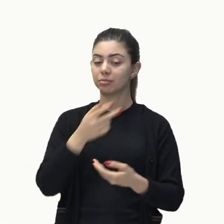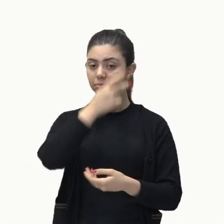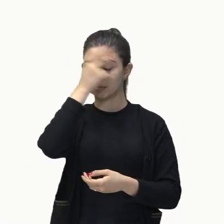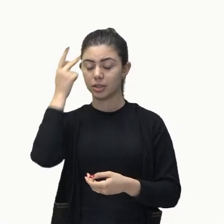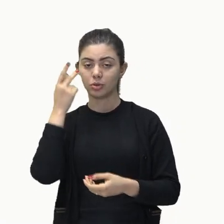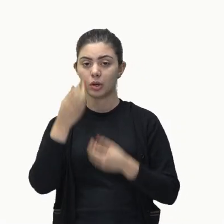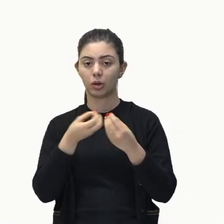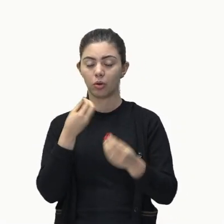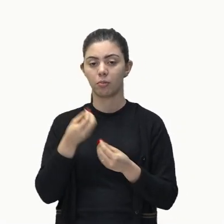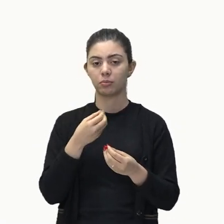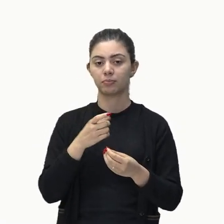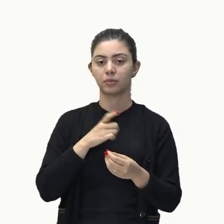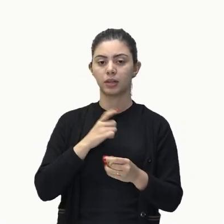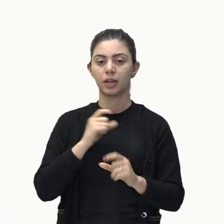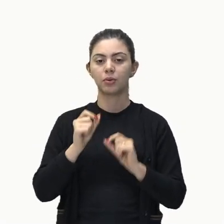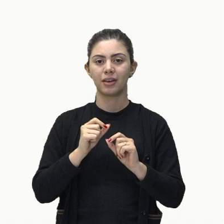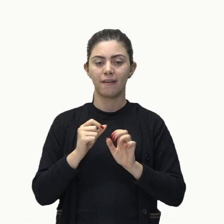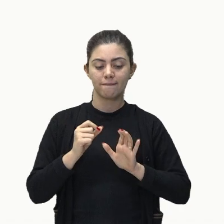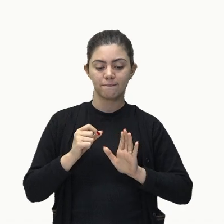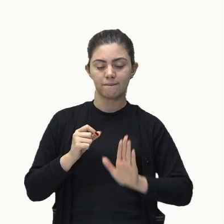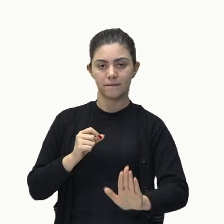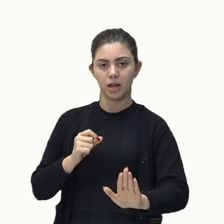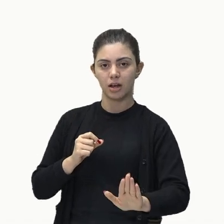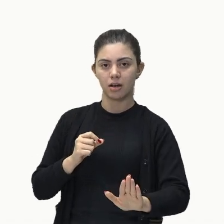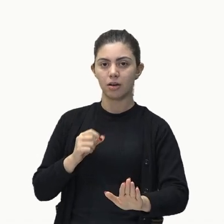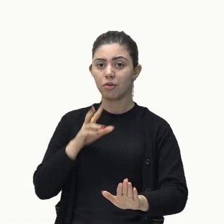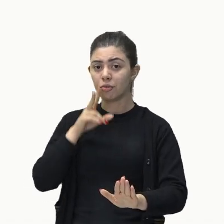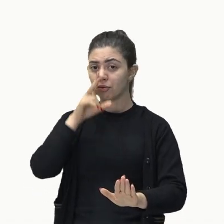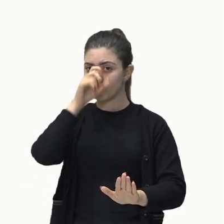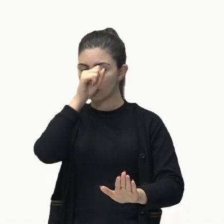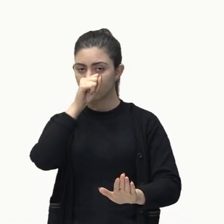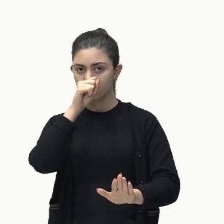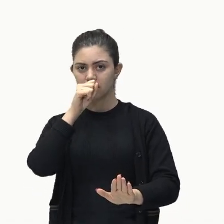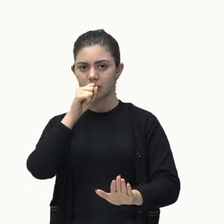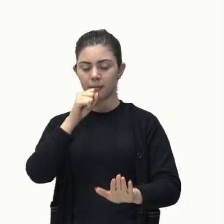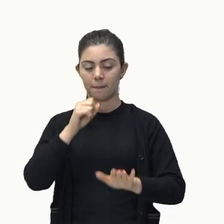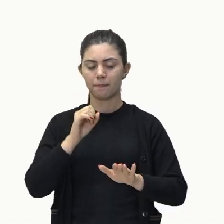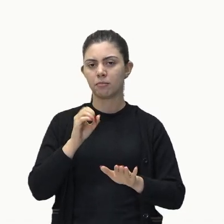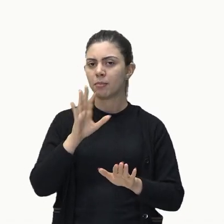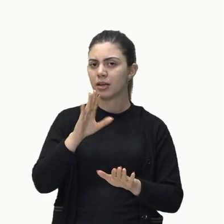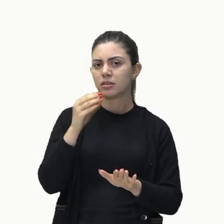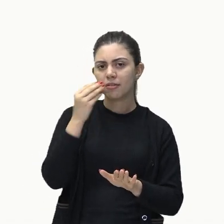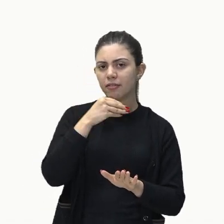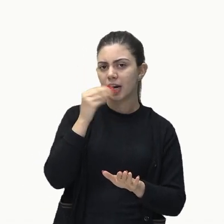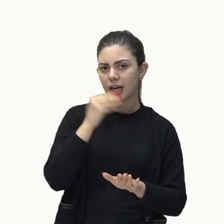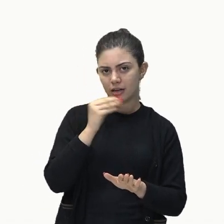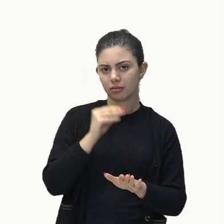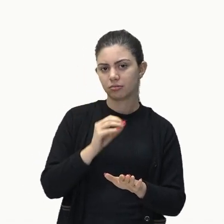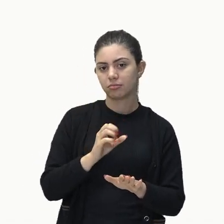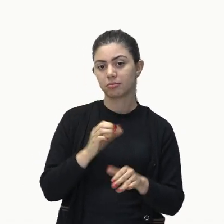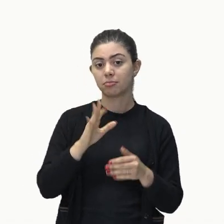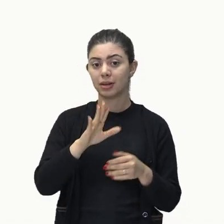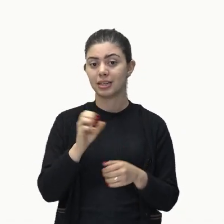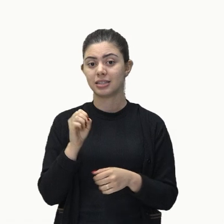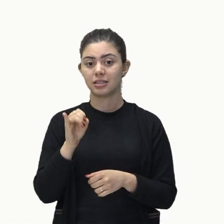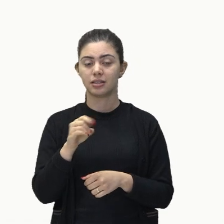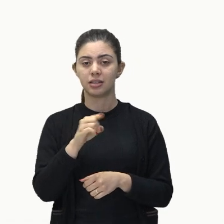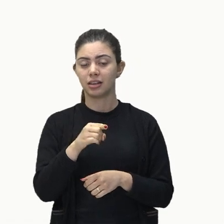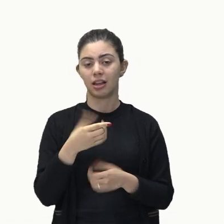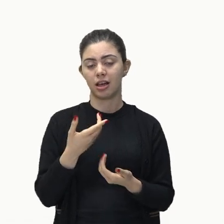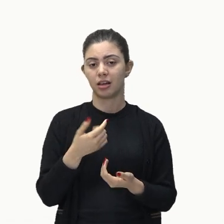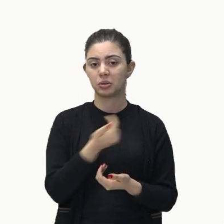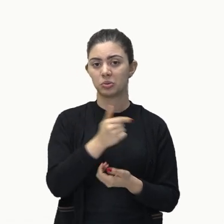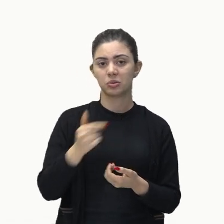do freio, né? Ela faz uma pequena força. Você não pode fazer muita força, né? Porque se fosse direto, se não fosse o teorema de Pascal, teria que